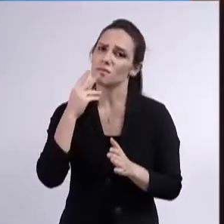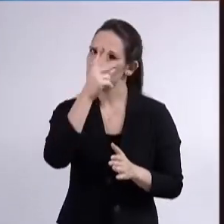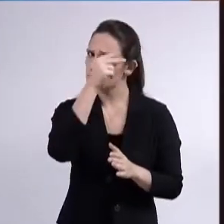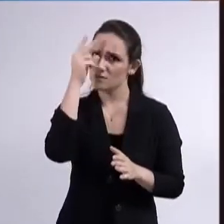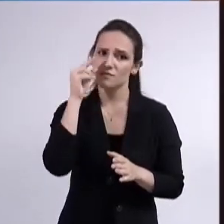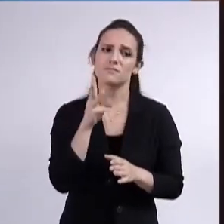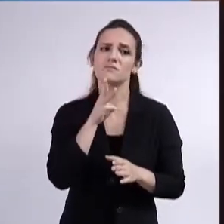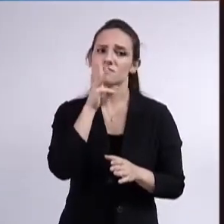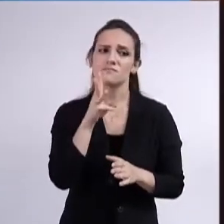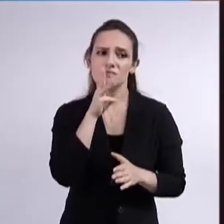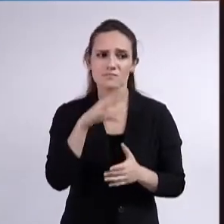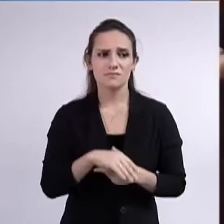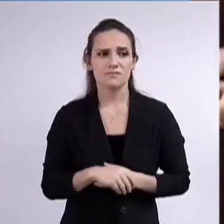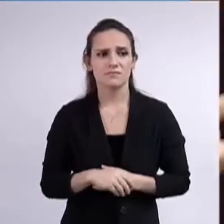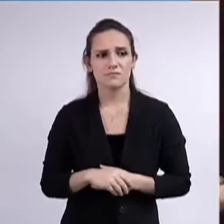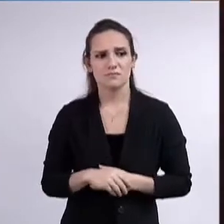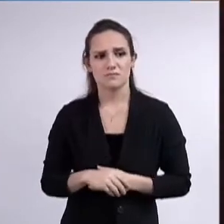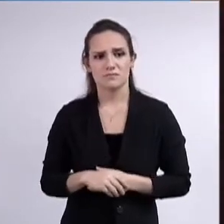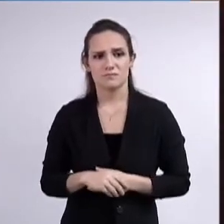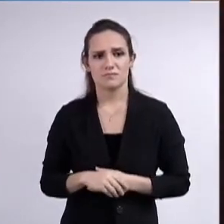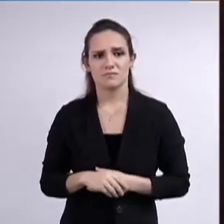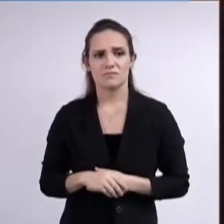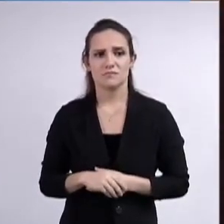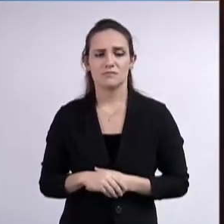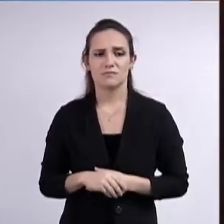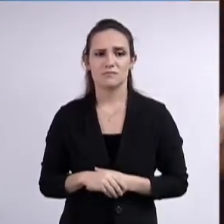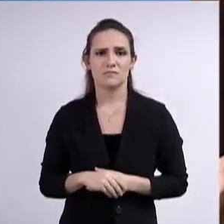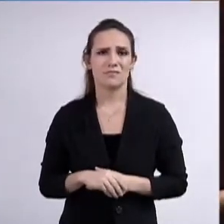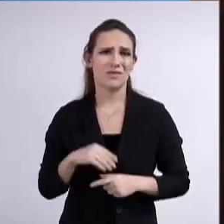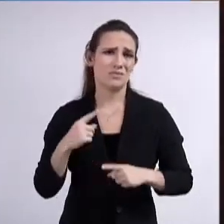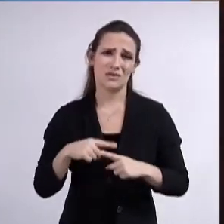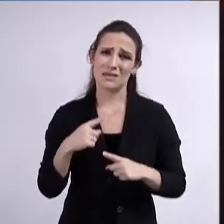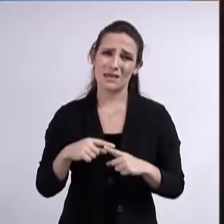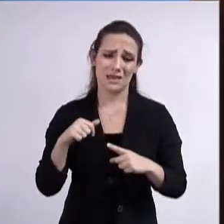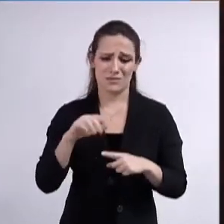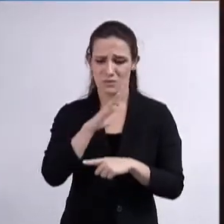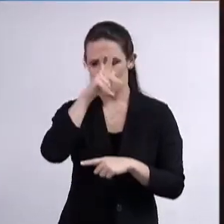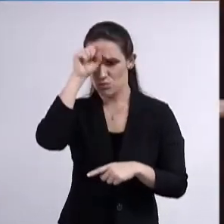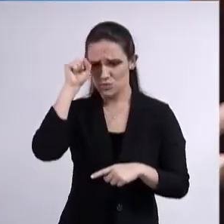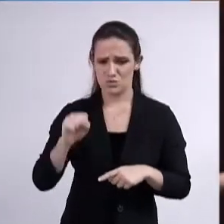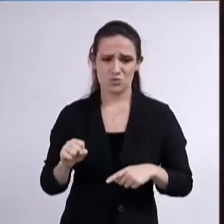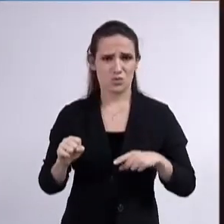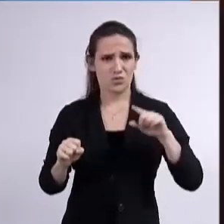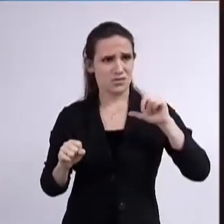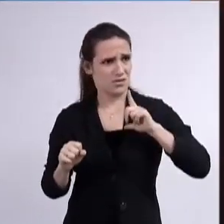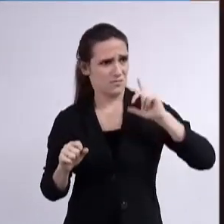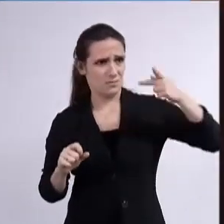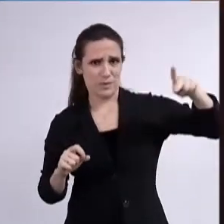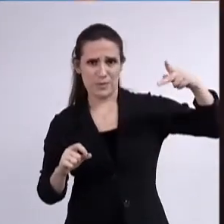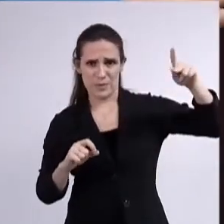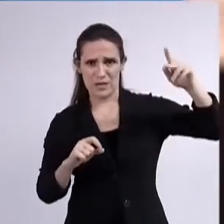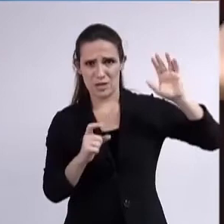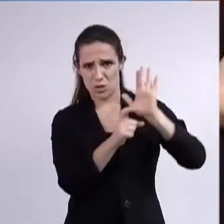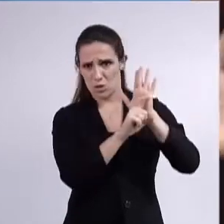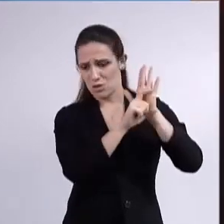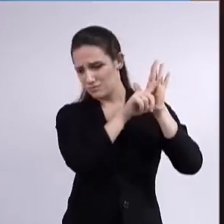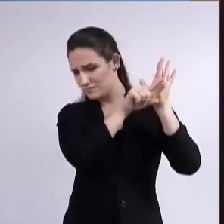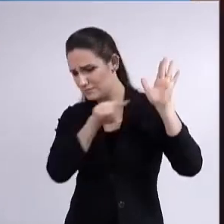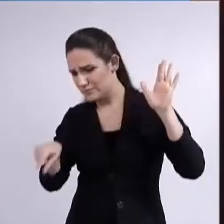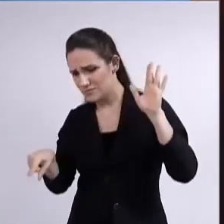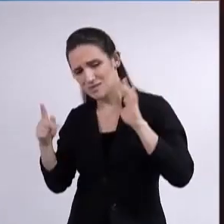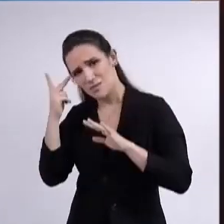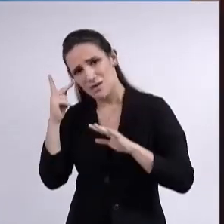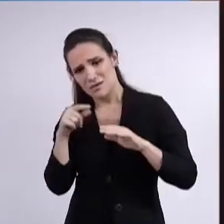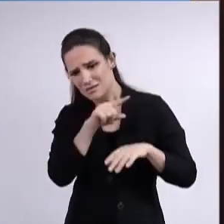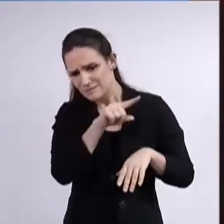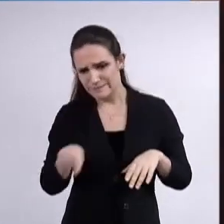capital, nós somos corredores de tráfico de droga, de maconha, de cocaína, isso acaba facilitando cada